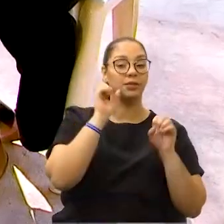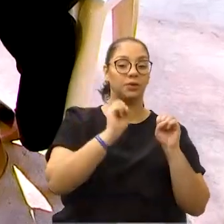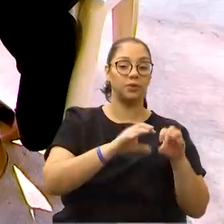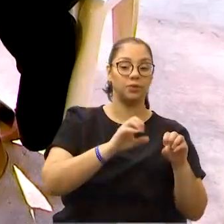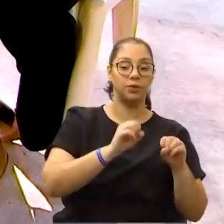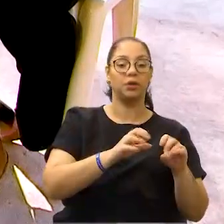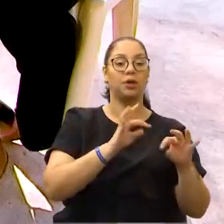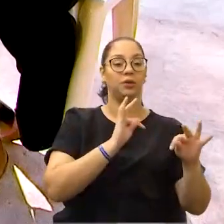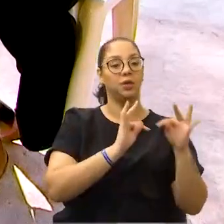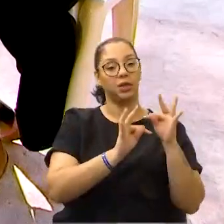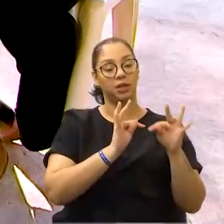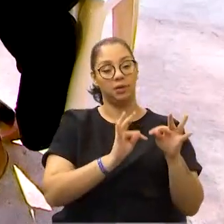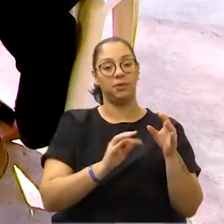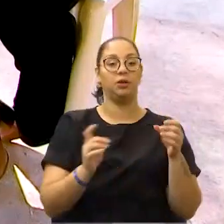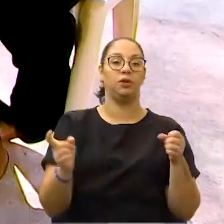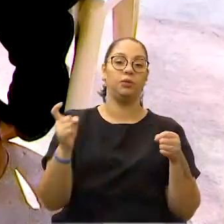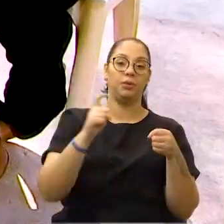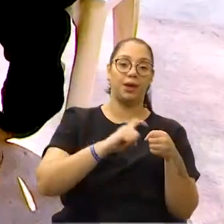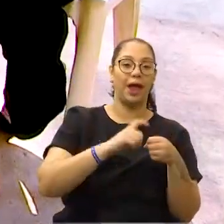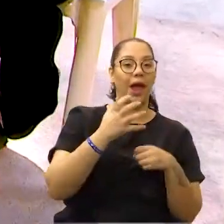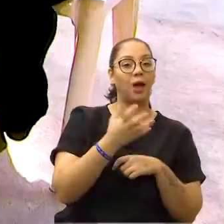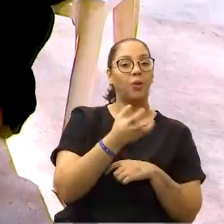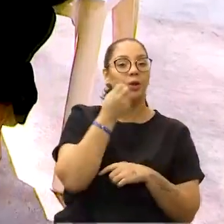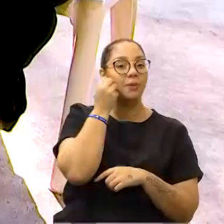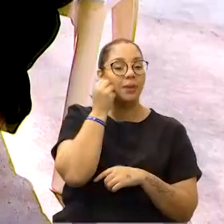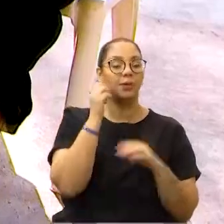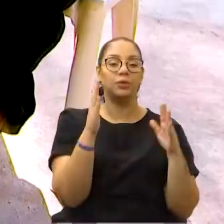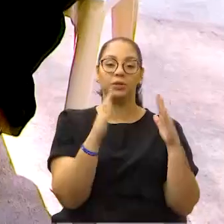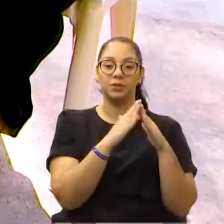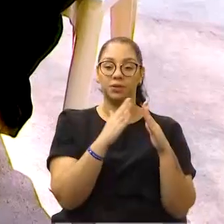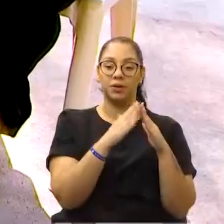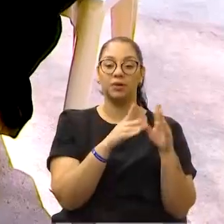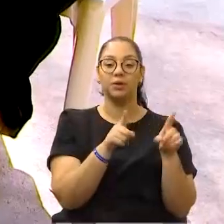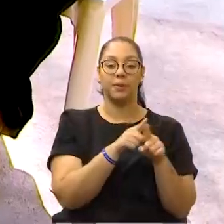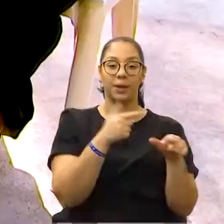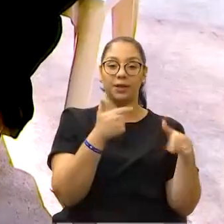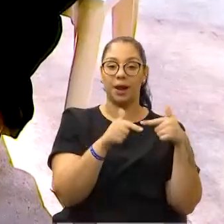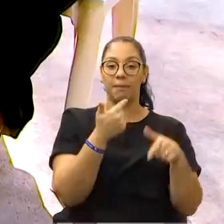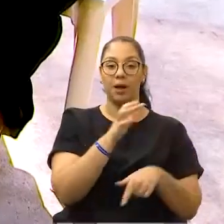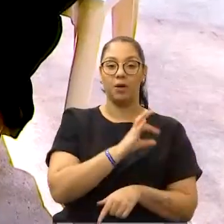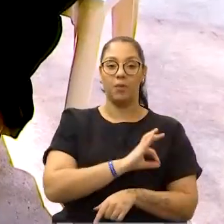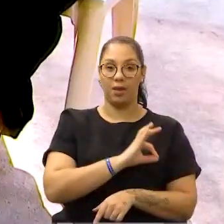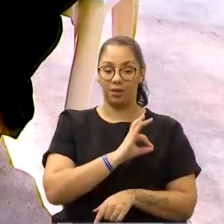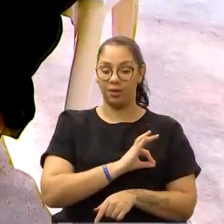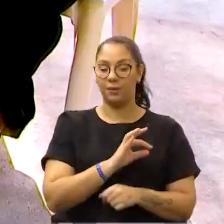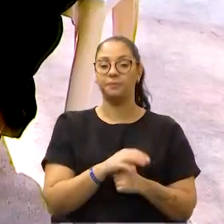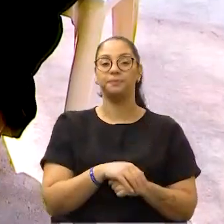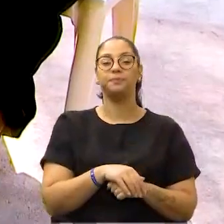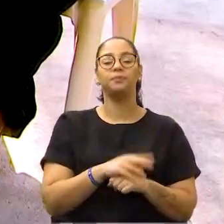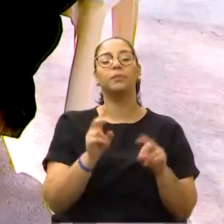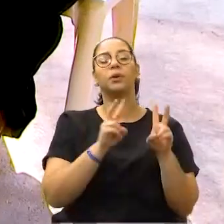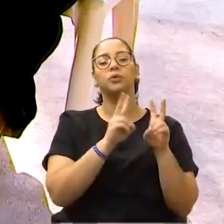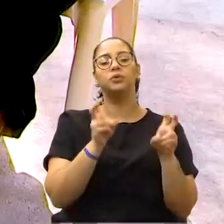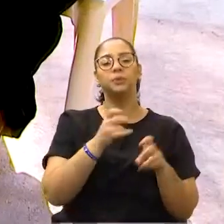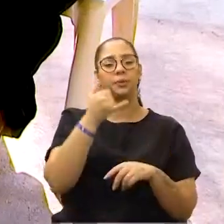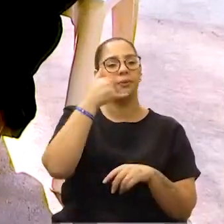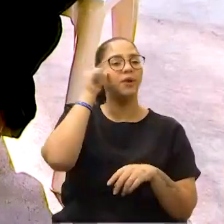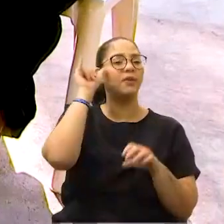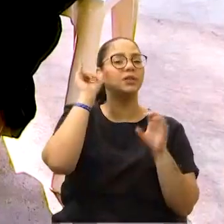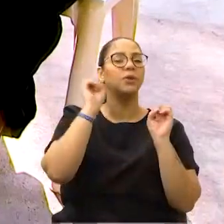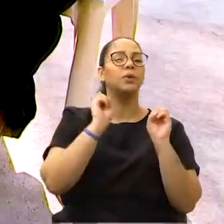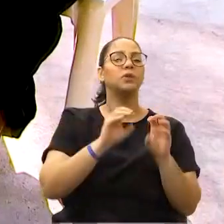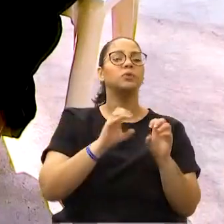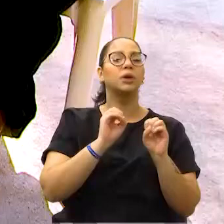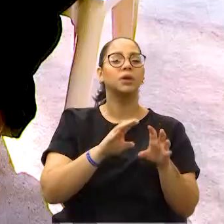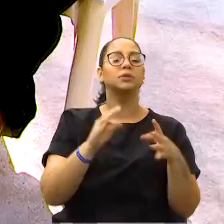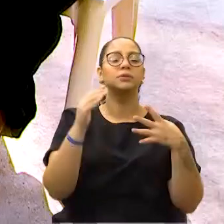vocês trabalham em cima de prevenção e educação, tratamento e recuperação, acolhimento residencial e trabalho e renda.